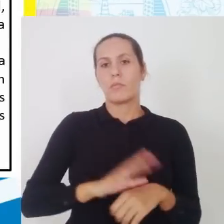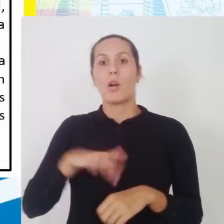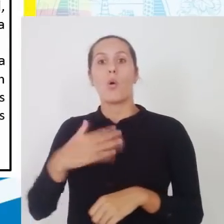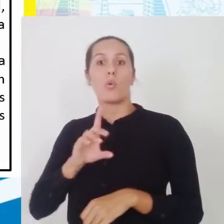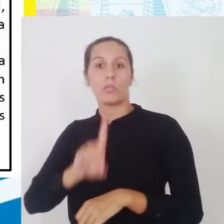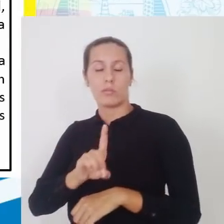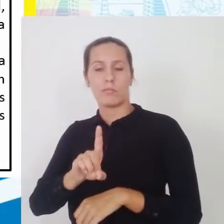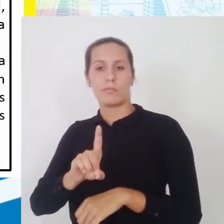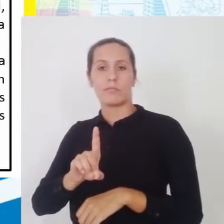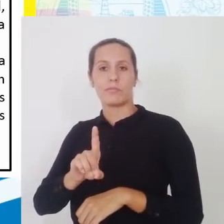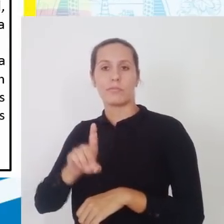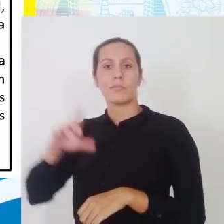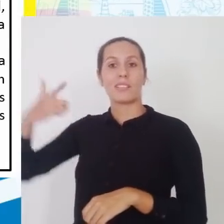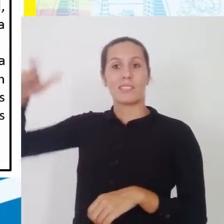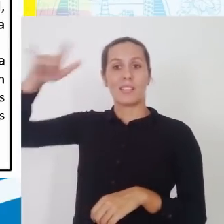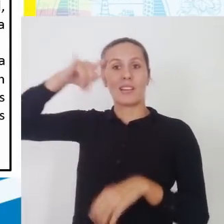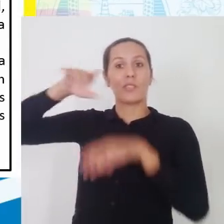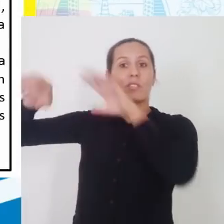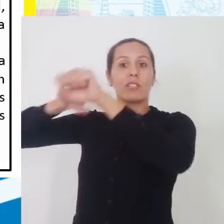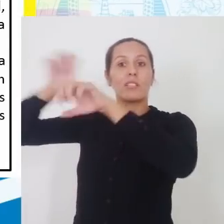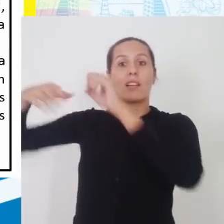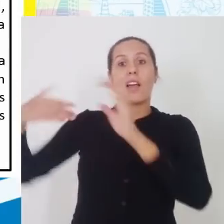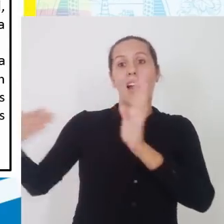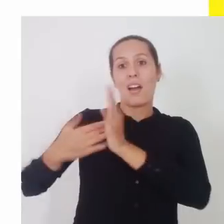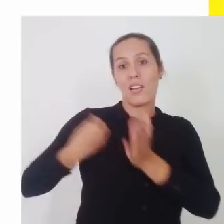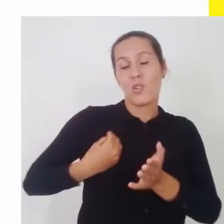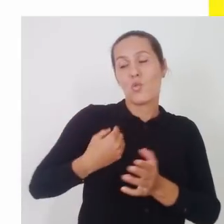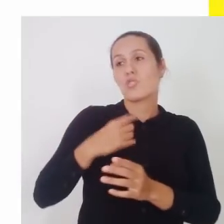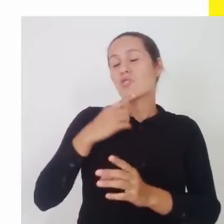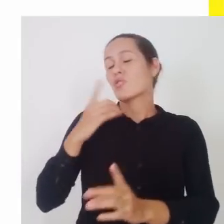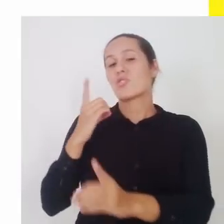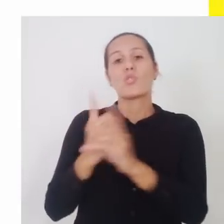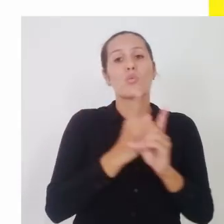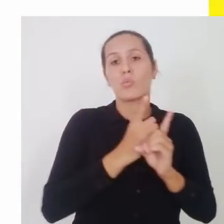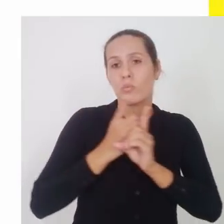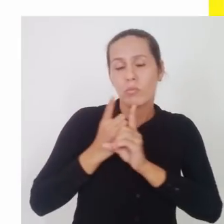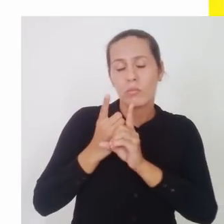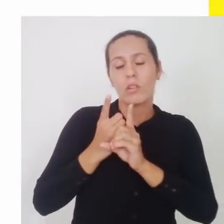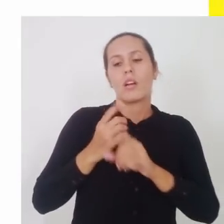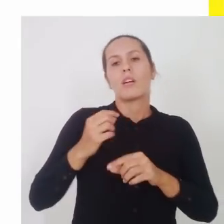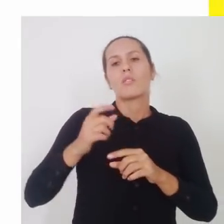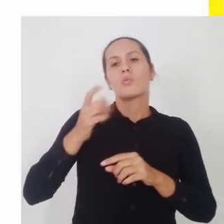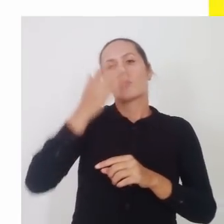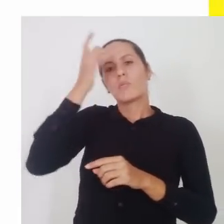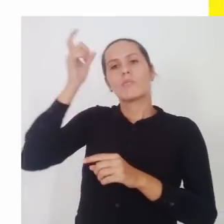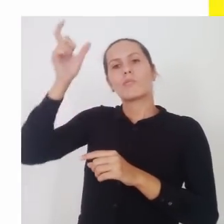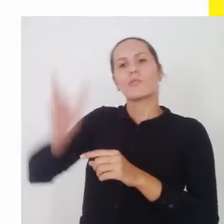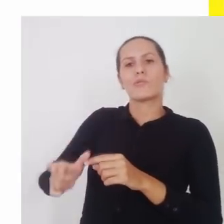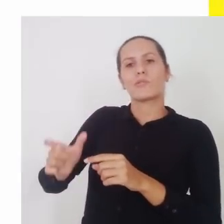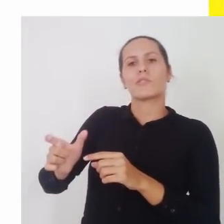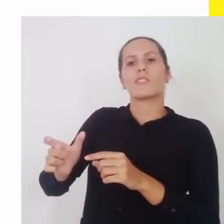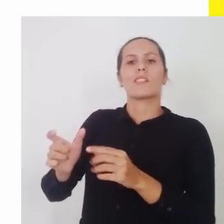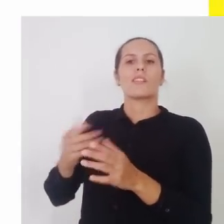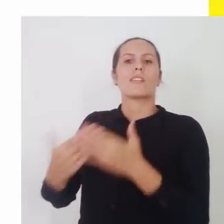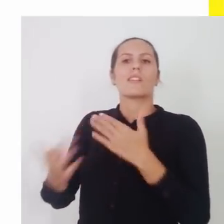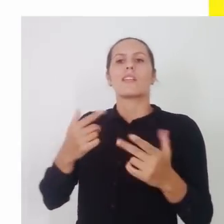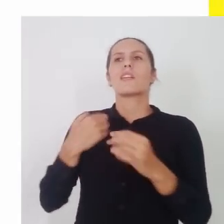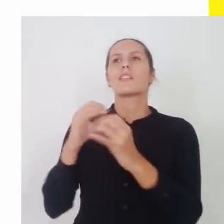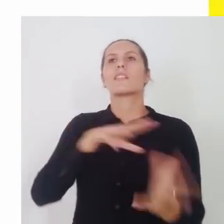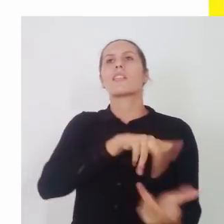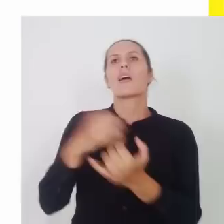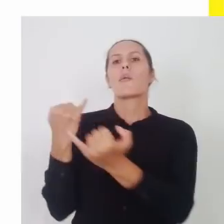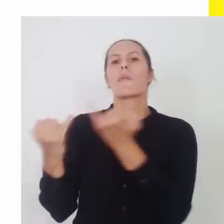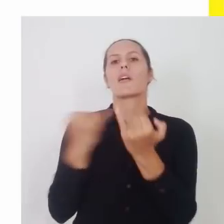parecido com os da Terra e nem planetas parecidos com o nosso. Olha, observa bem, tá? A pergunta que eu